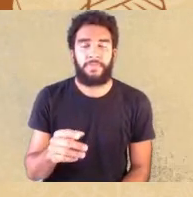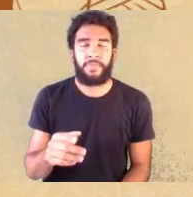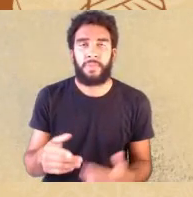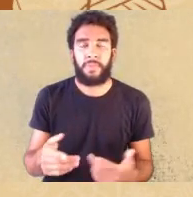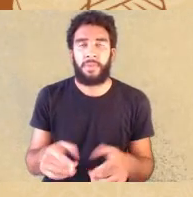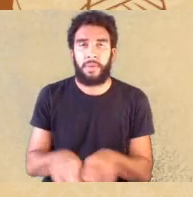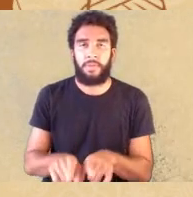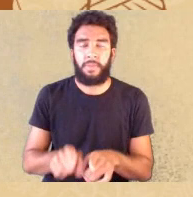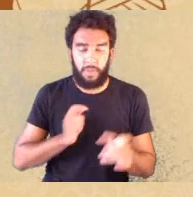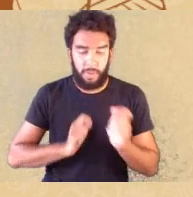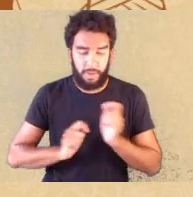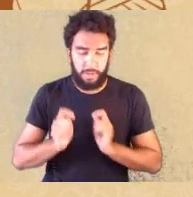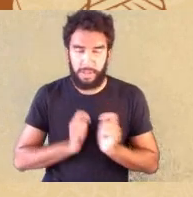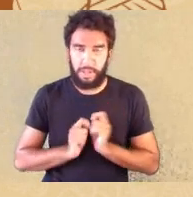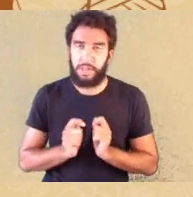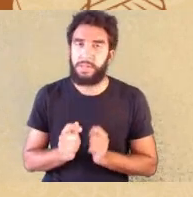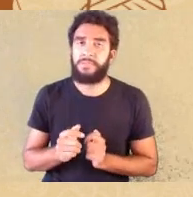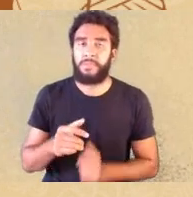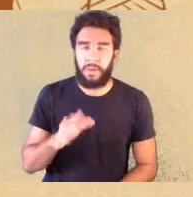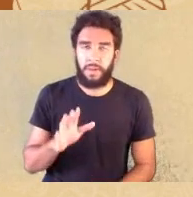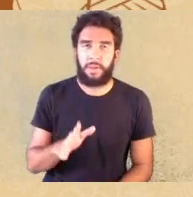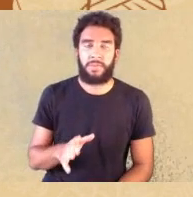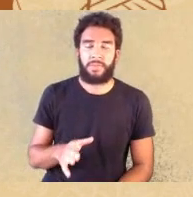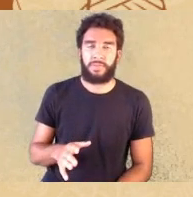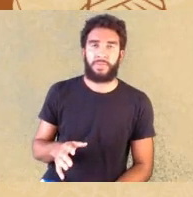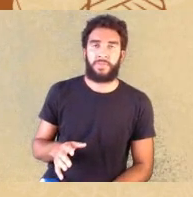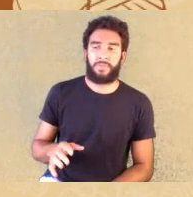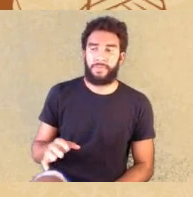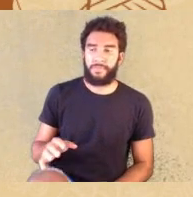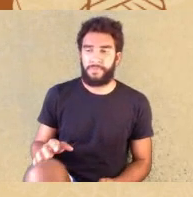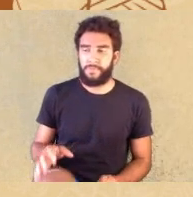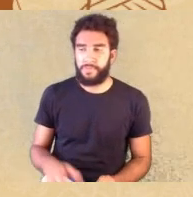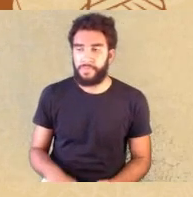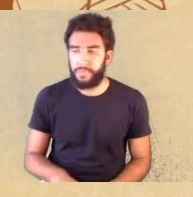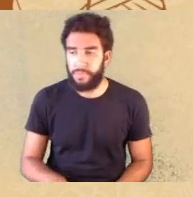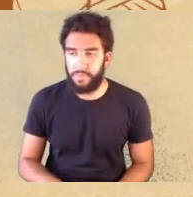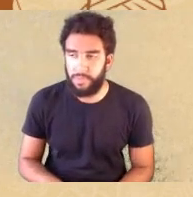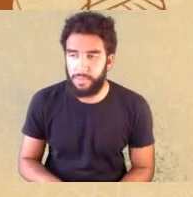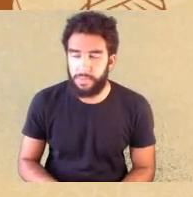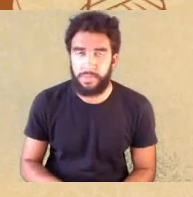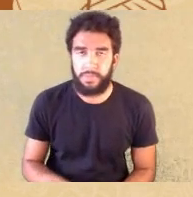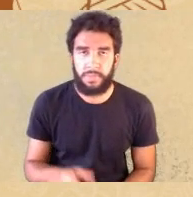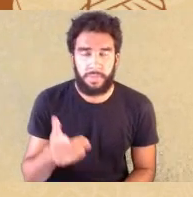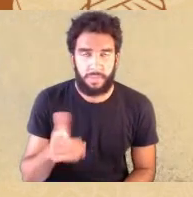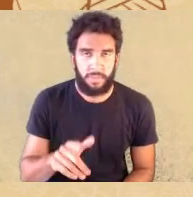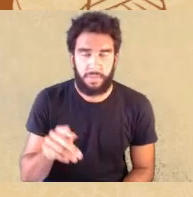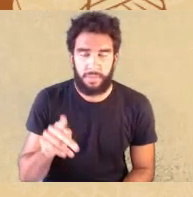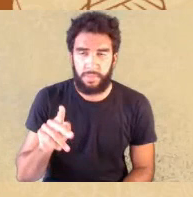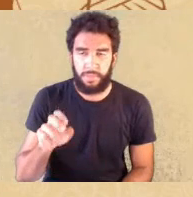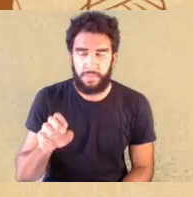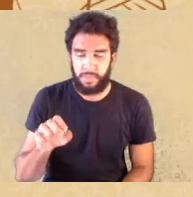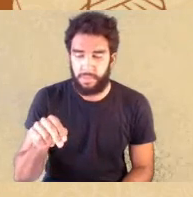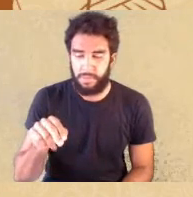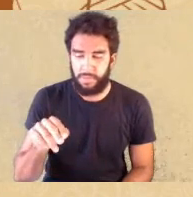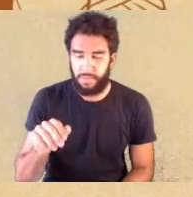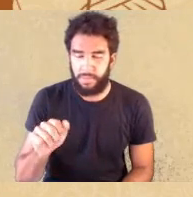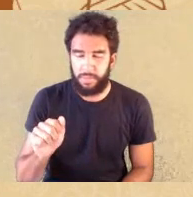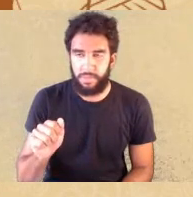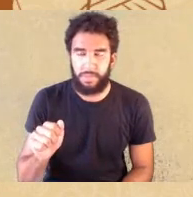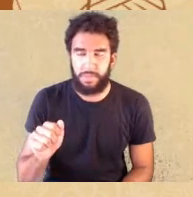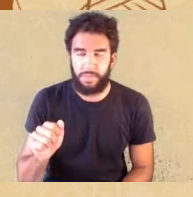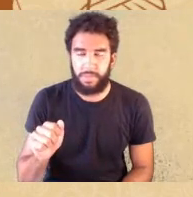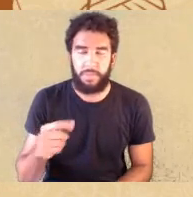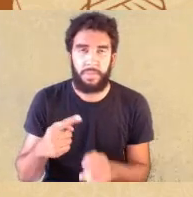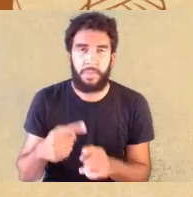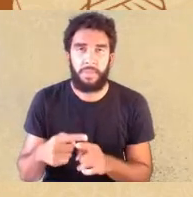ansiedade muito alta aqui no Brasil, nem vou repetir de novo sobre os dados do Quênia, né? Acho que também é visível, como para também